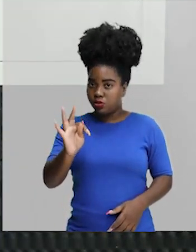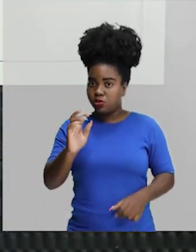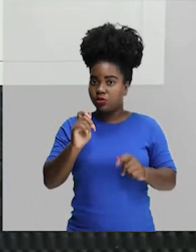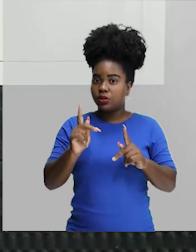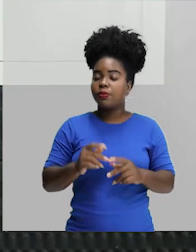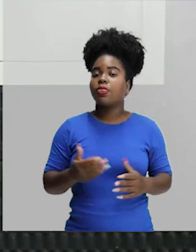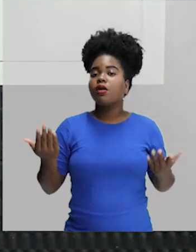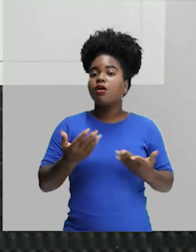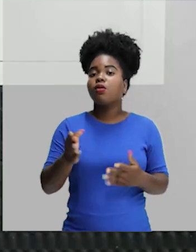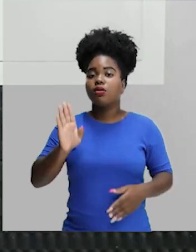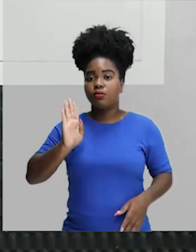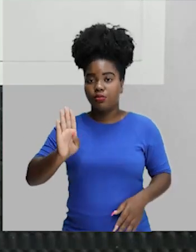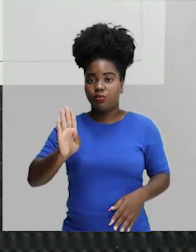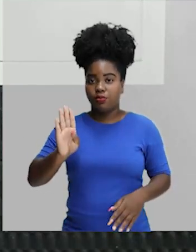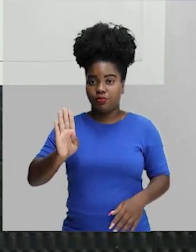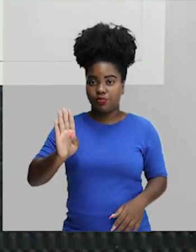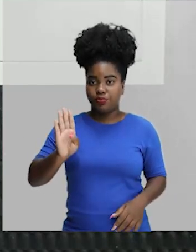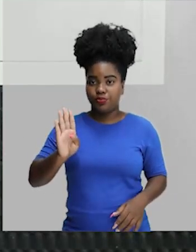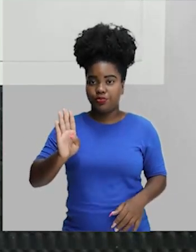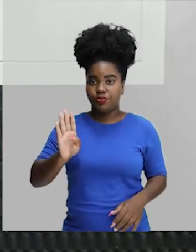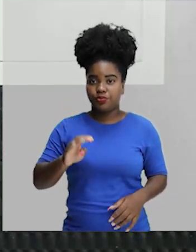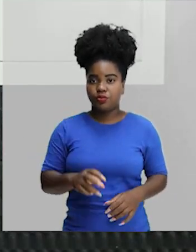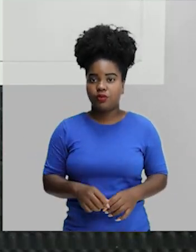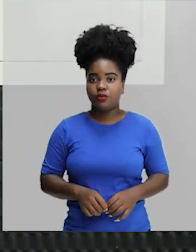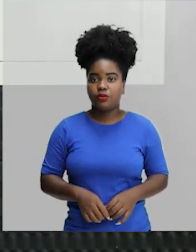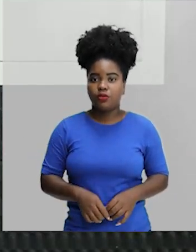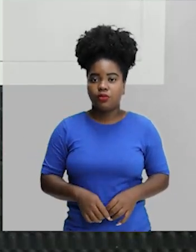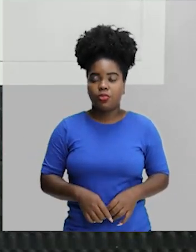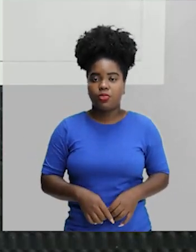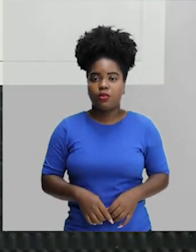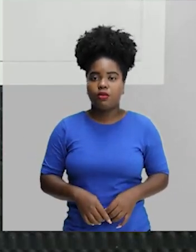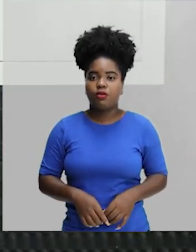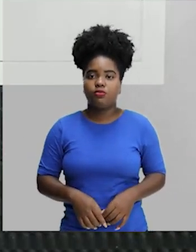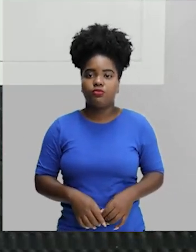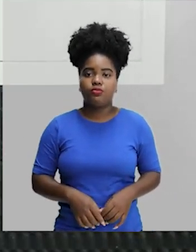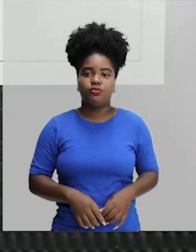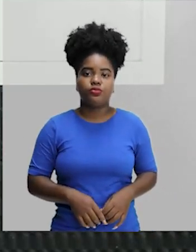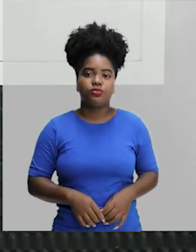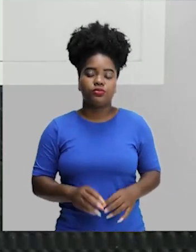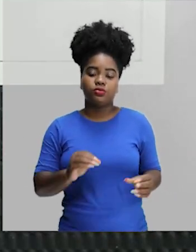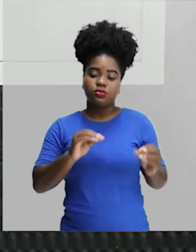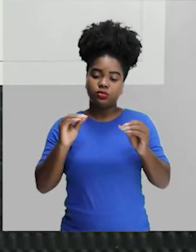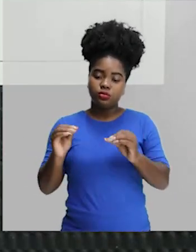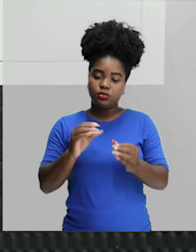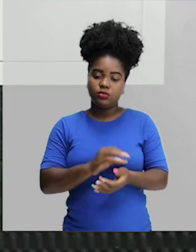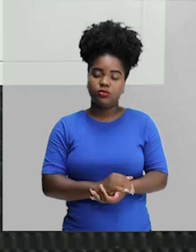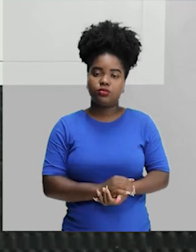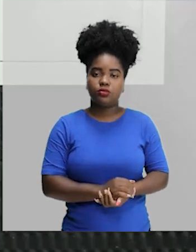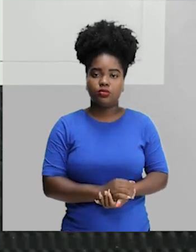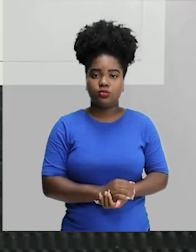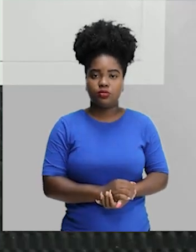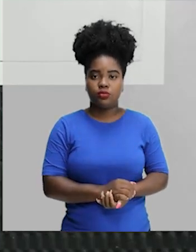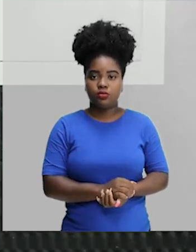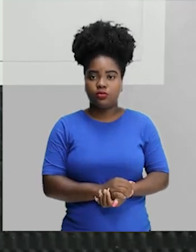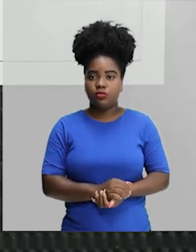B. Tá? Vamos fazer aqui a letra B. Vamos colocar aqui o dispositivo.